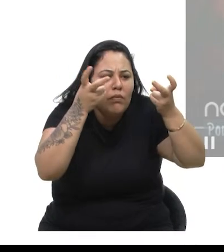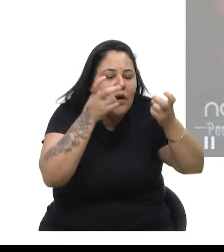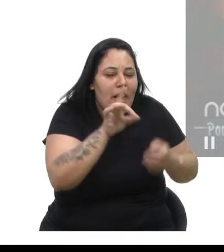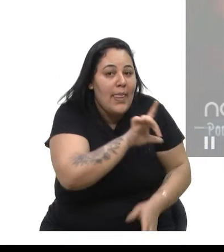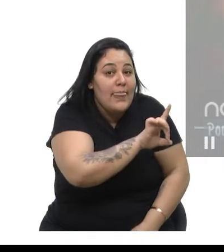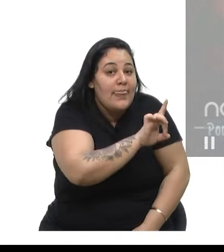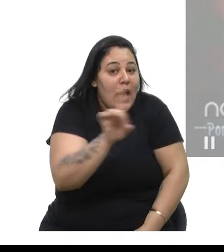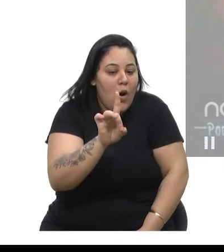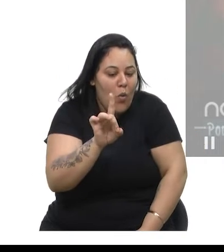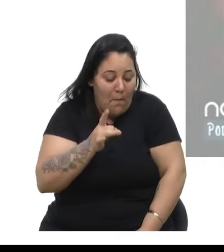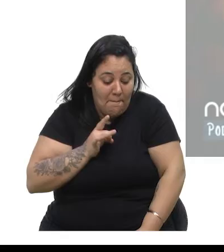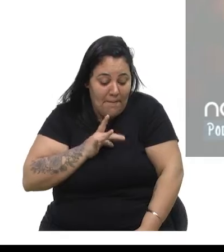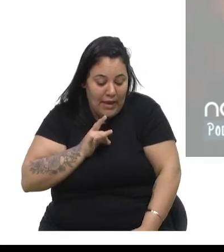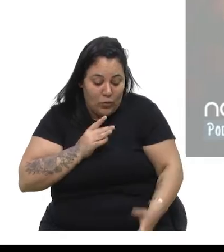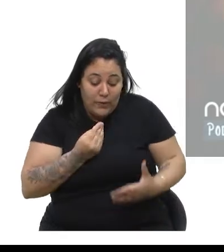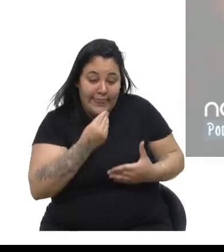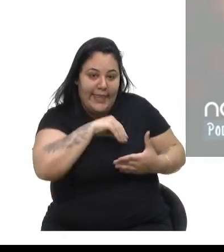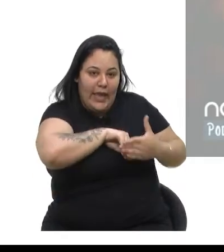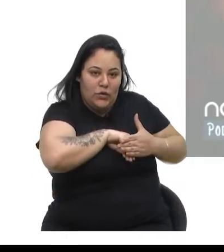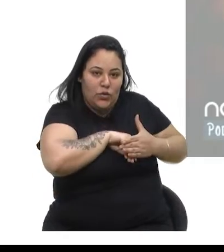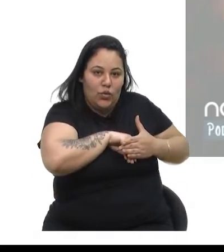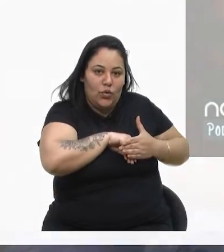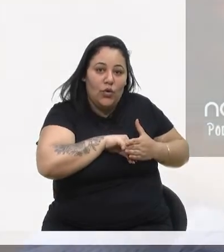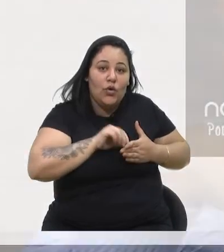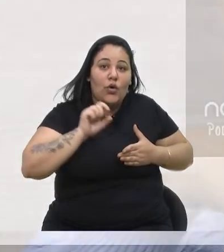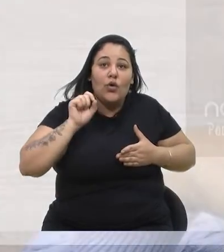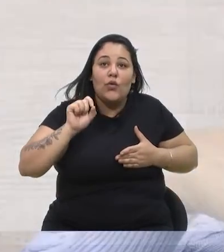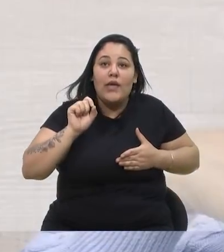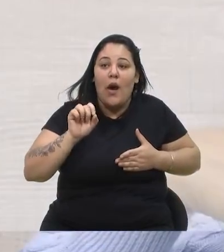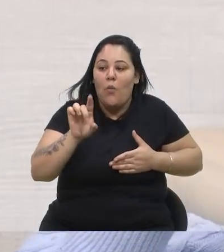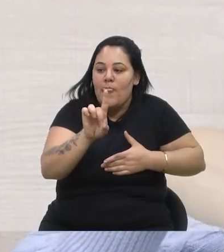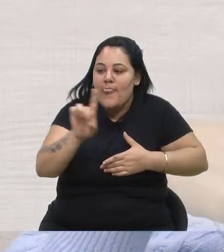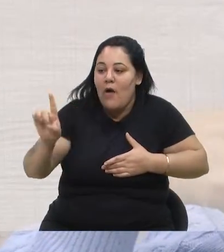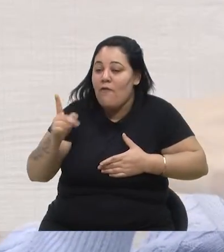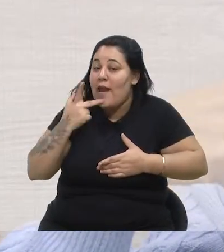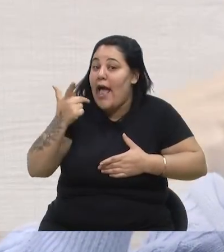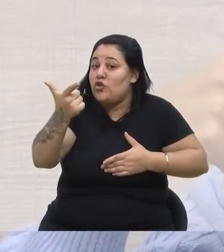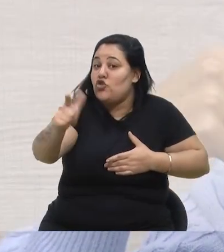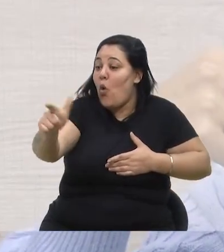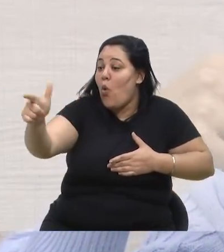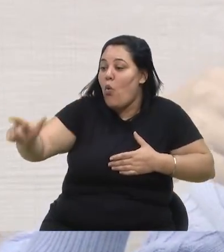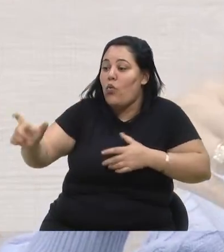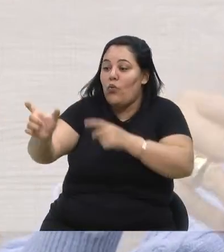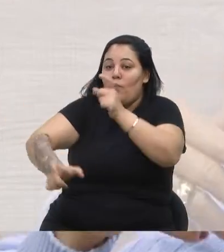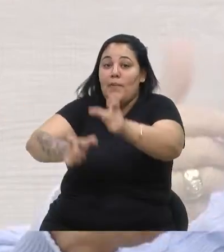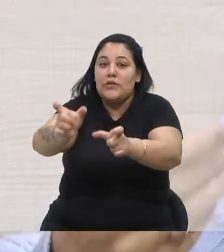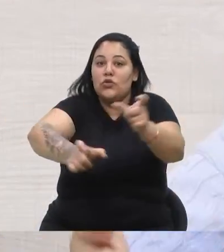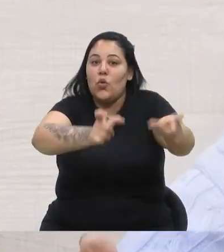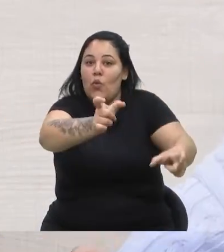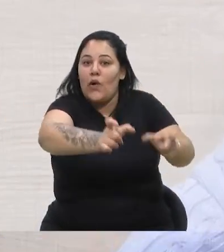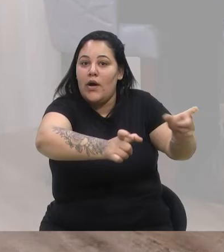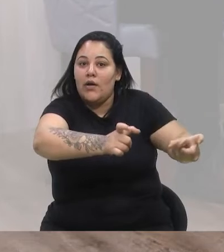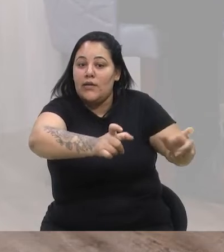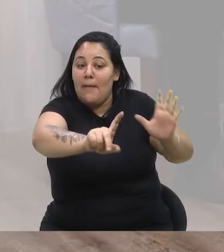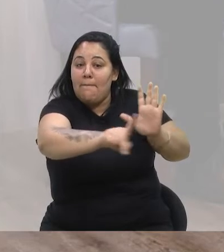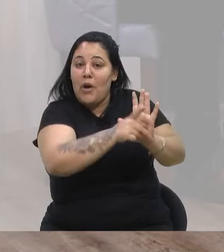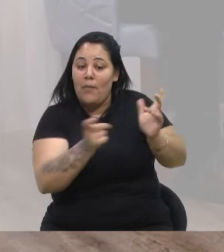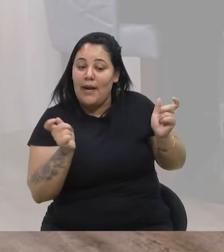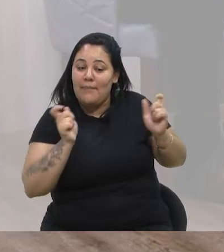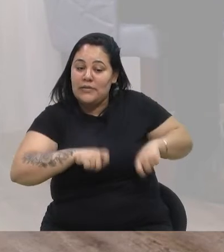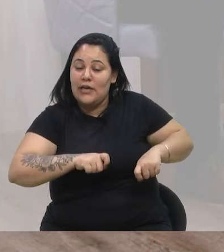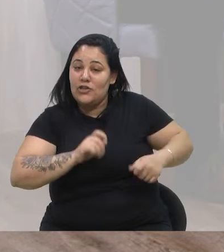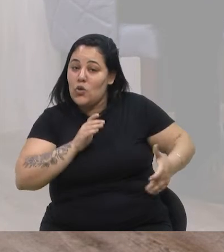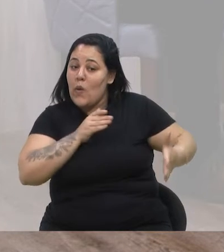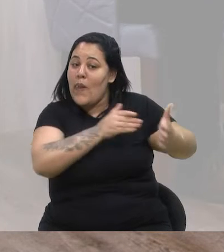a gente começar a detectar o que é um não de um medo interno, do que é um não imposto pelo outro,